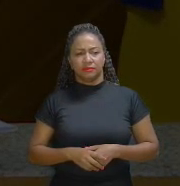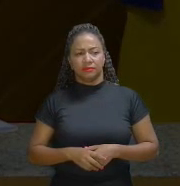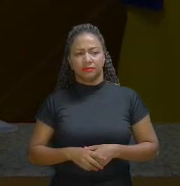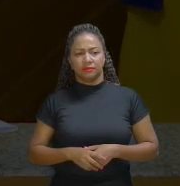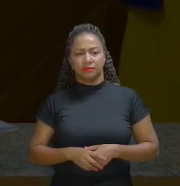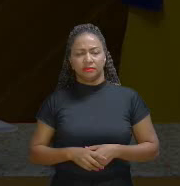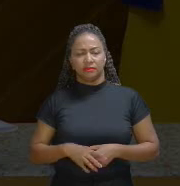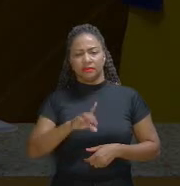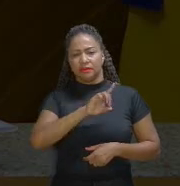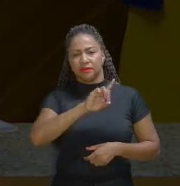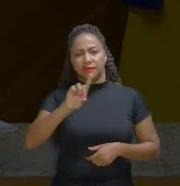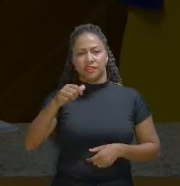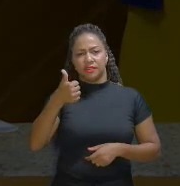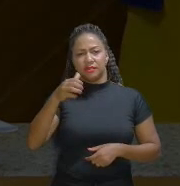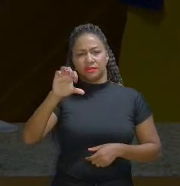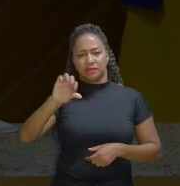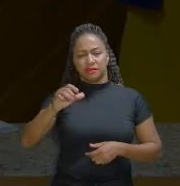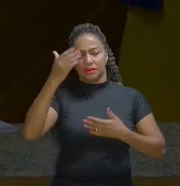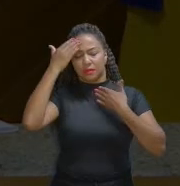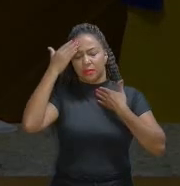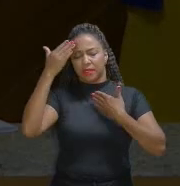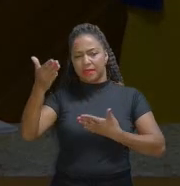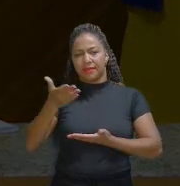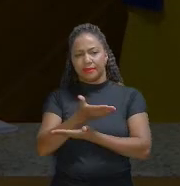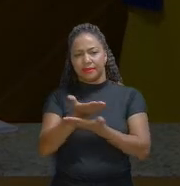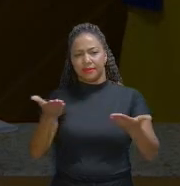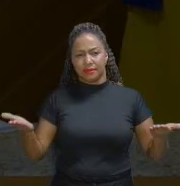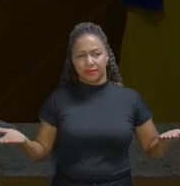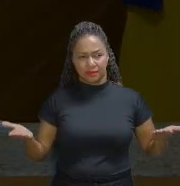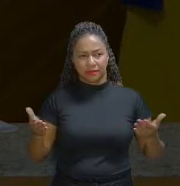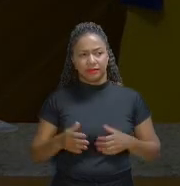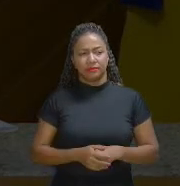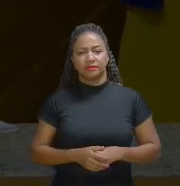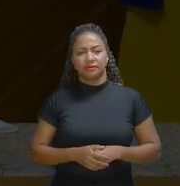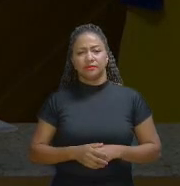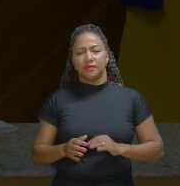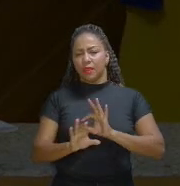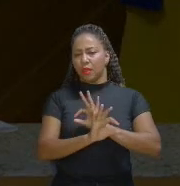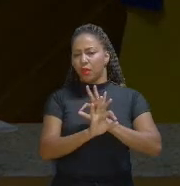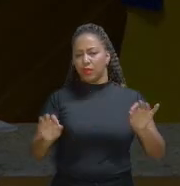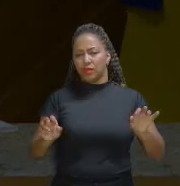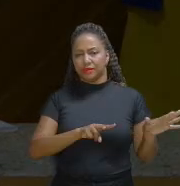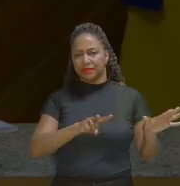Dia 19. Muito obrigado a todas e todos e ótima semana.